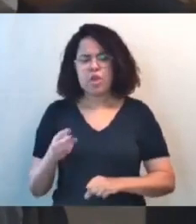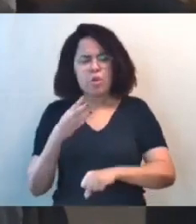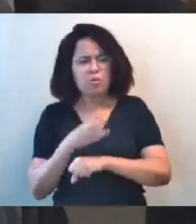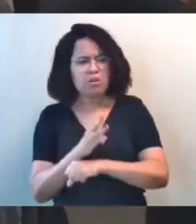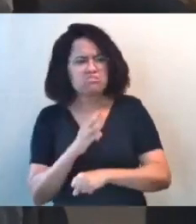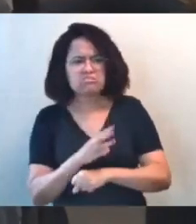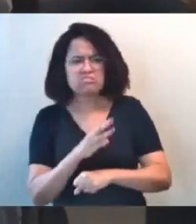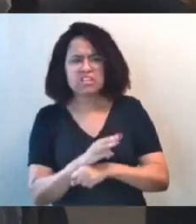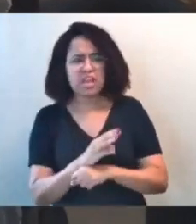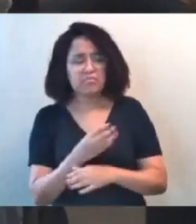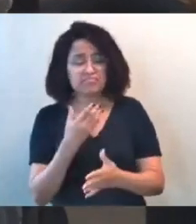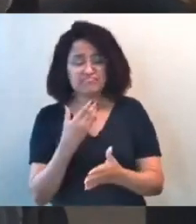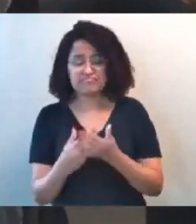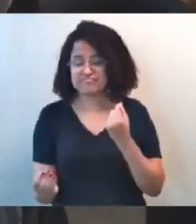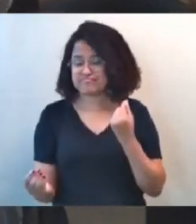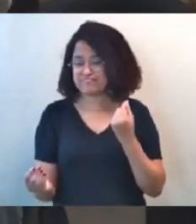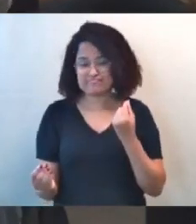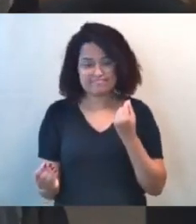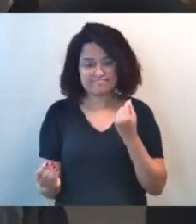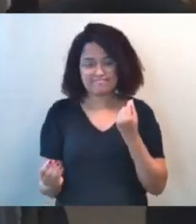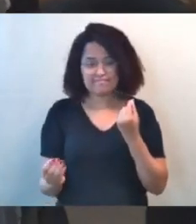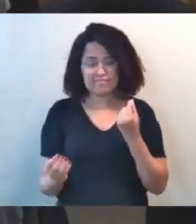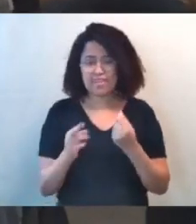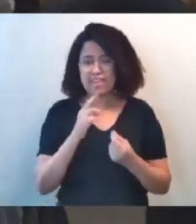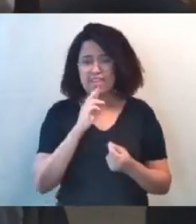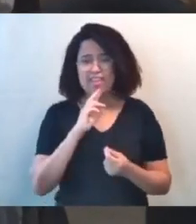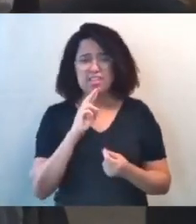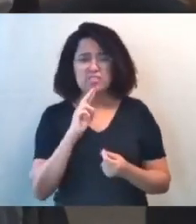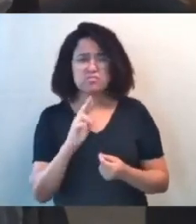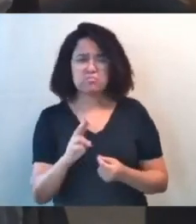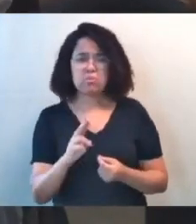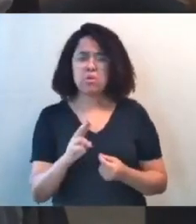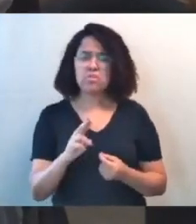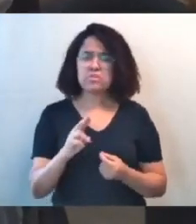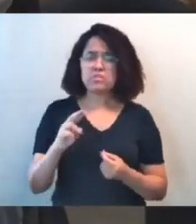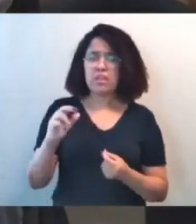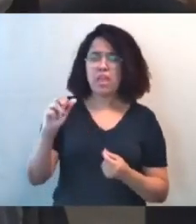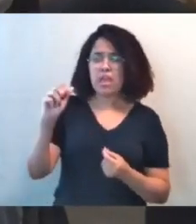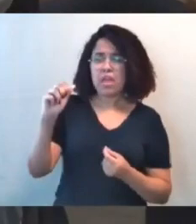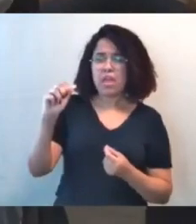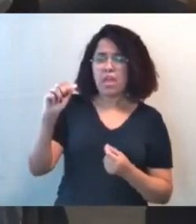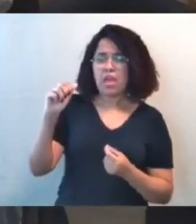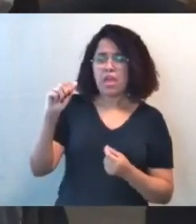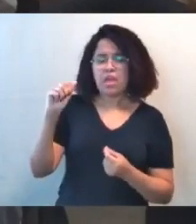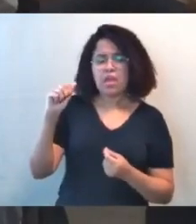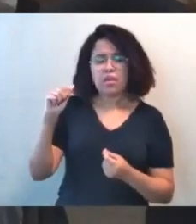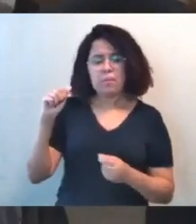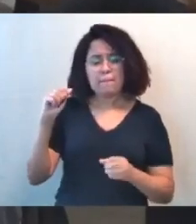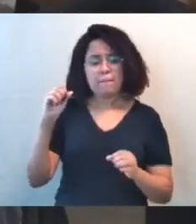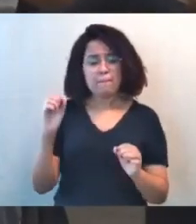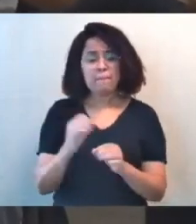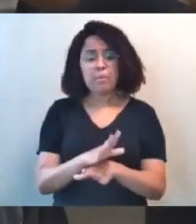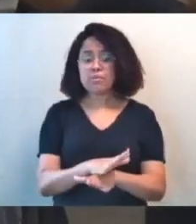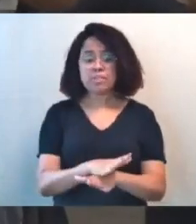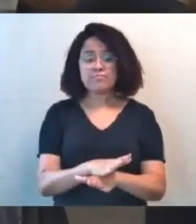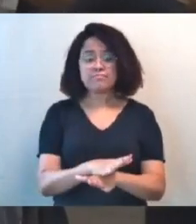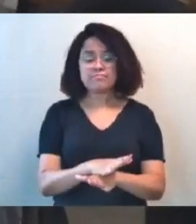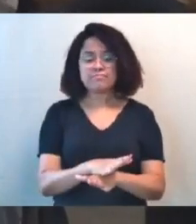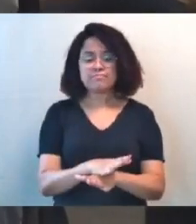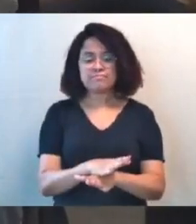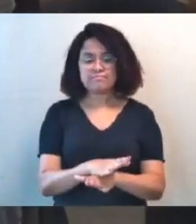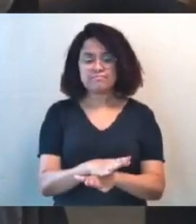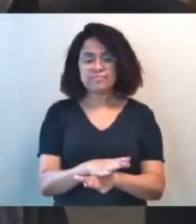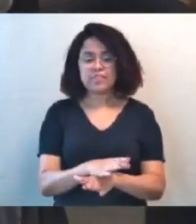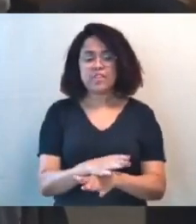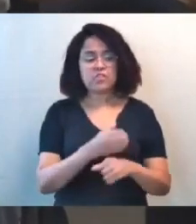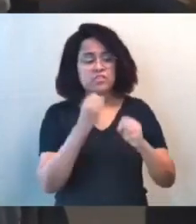as denúncias e vem para a gente uma resposta lá automatizada. E nada é feito, porque você denuncia o ônibus